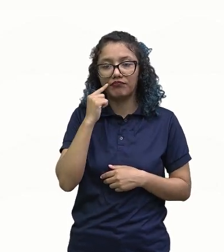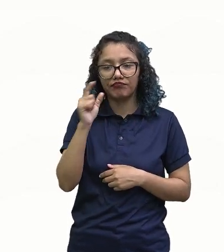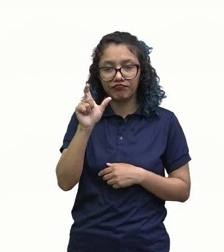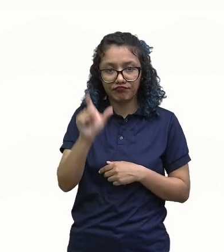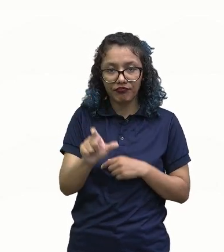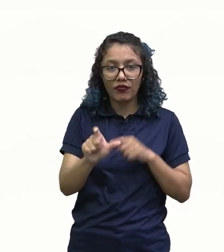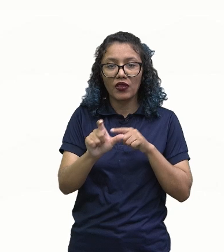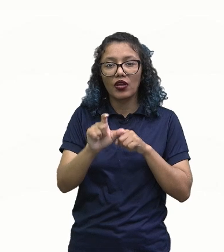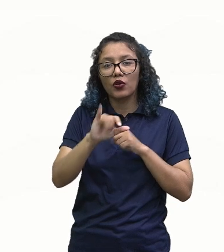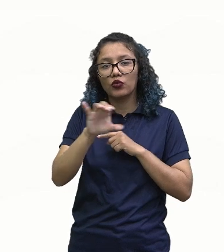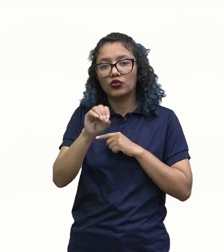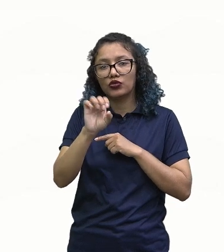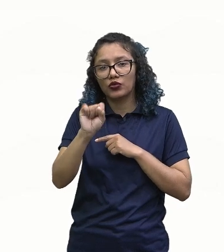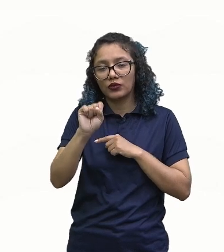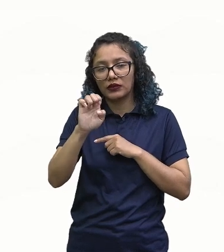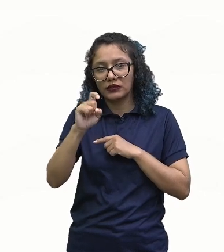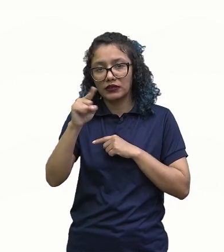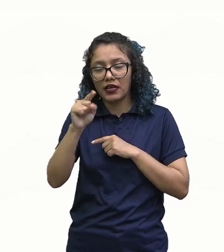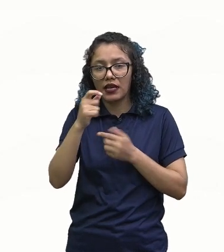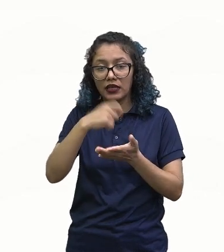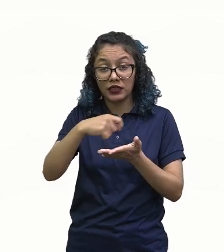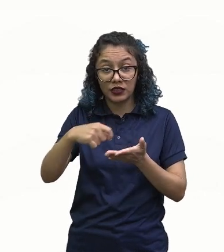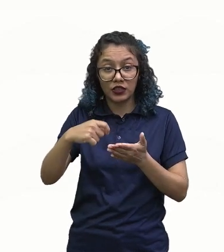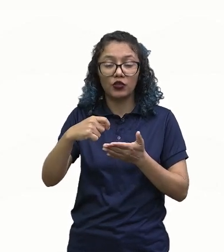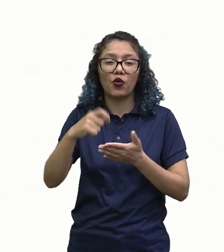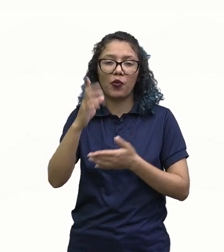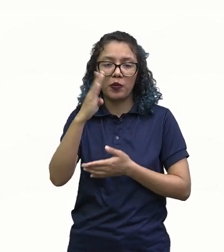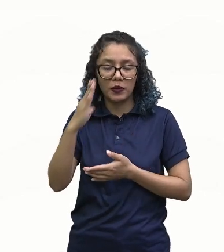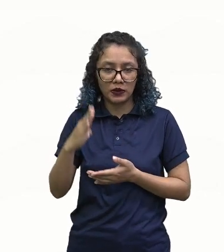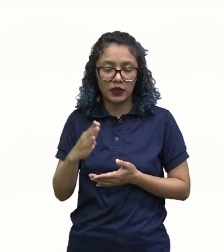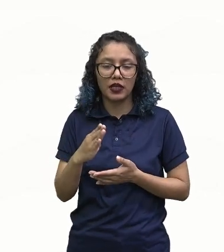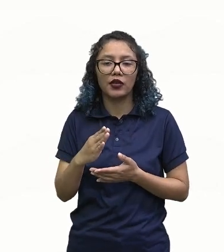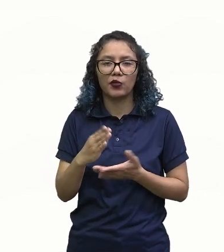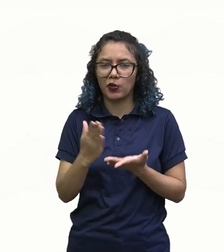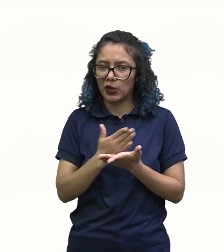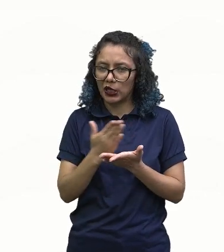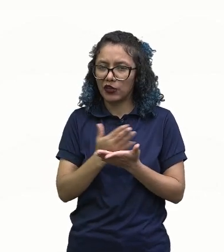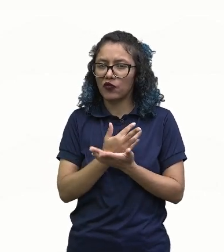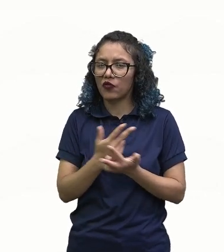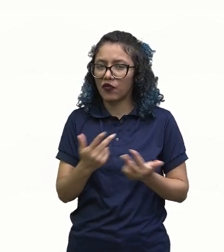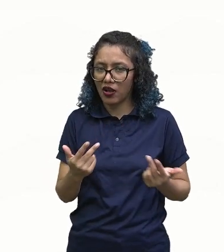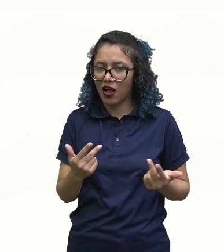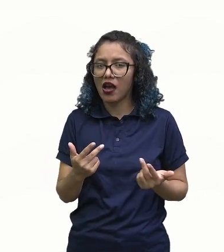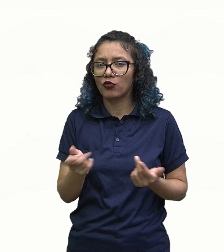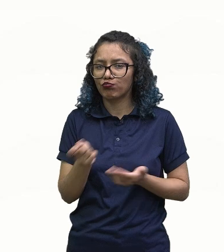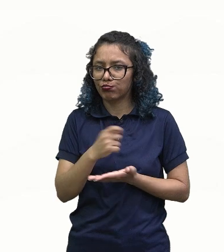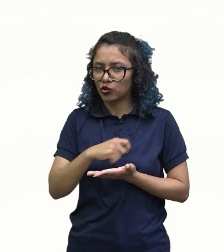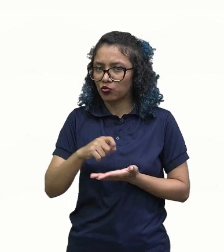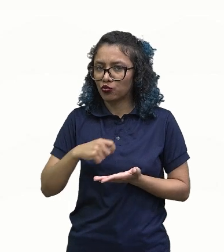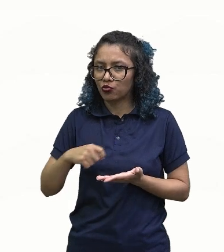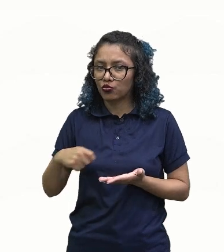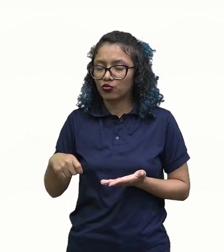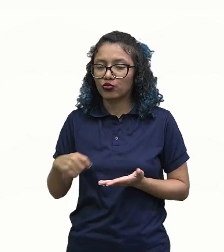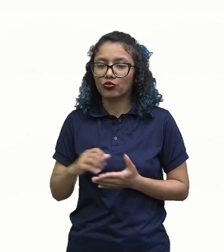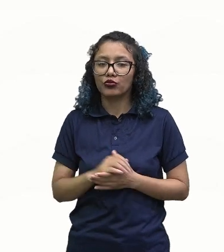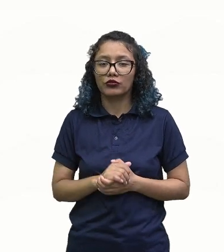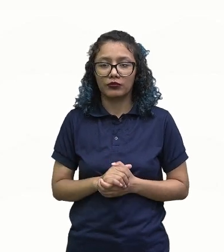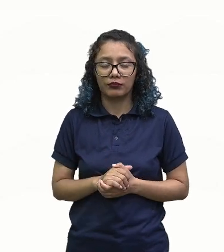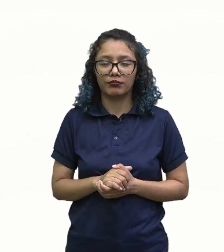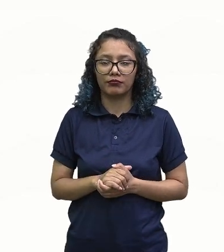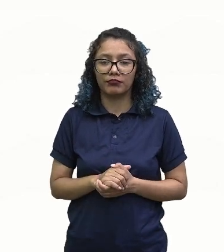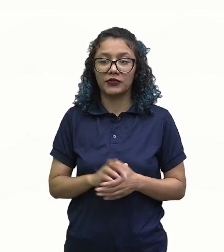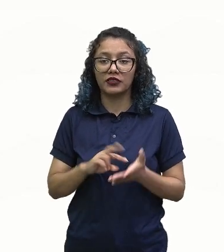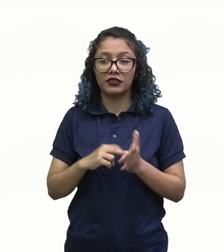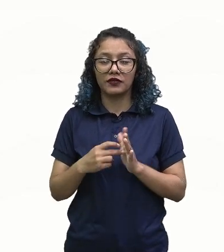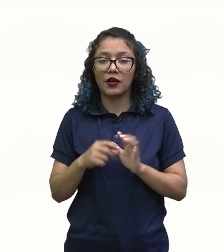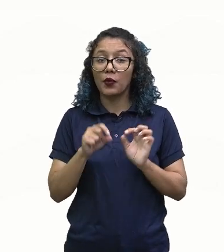brasileiro, não é? Escreveu várias obras. Então, significa que